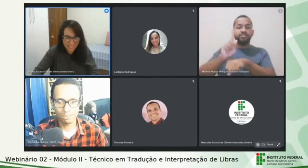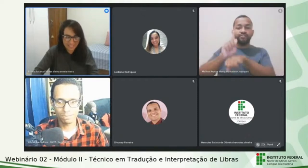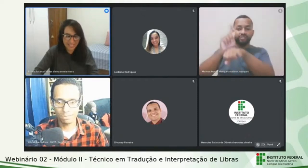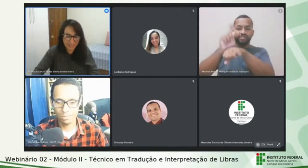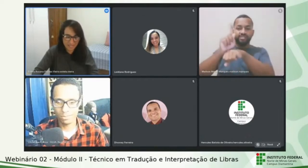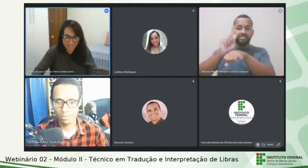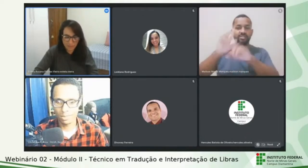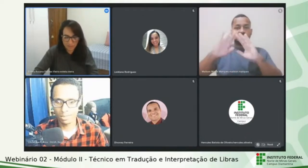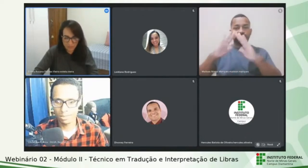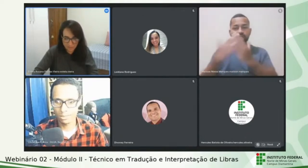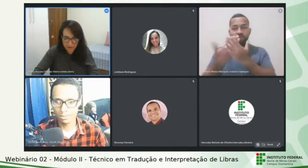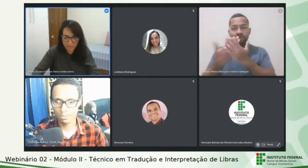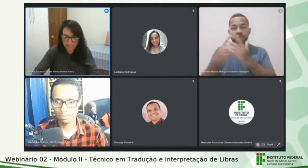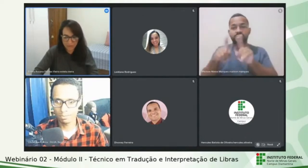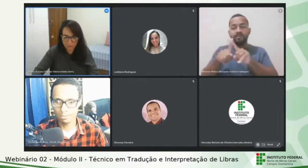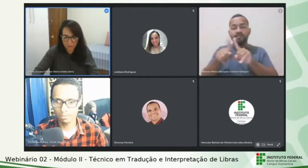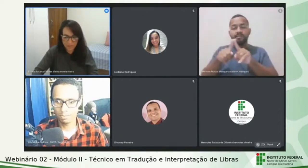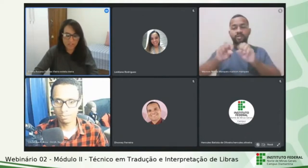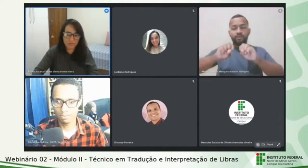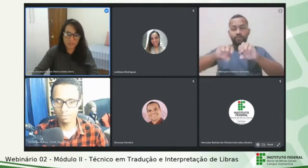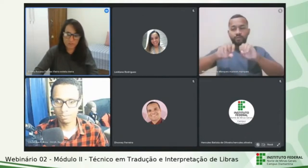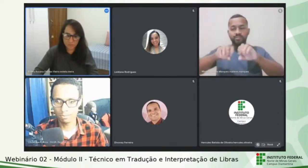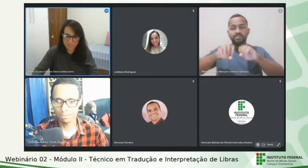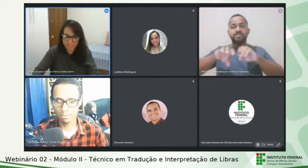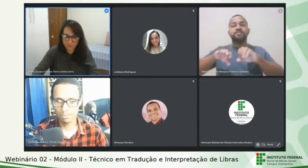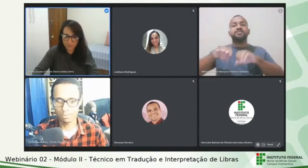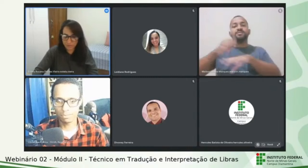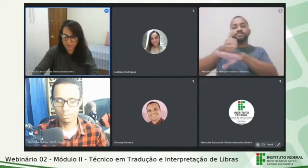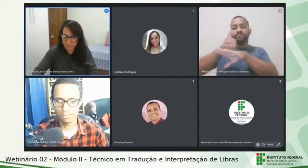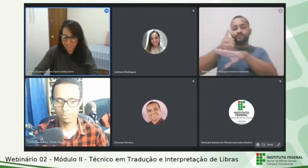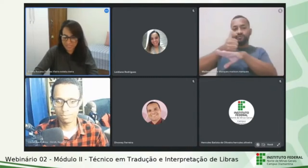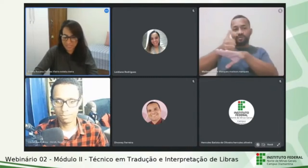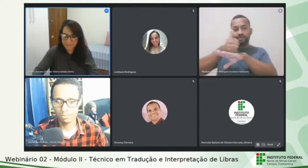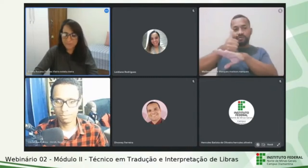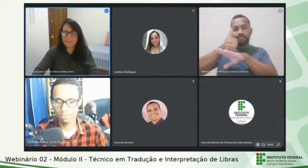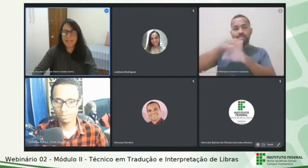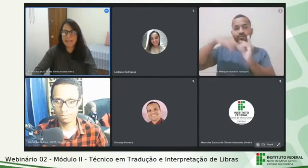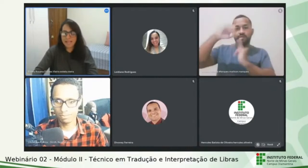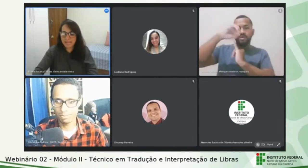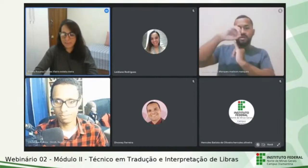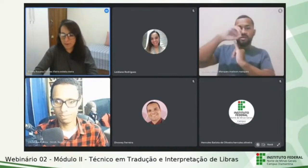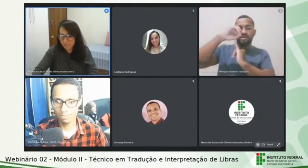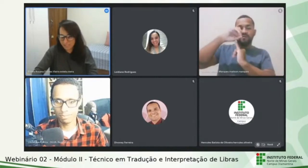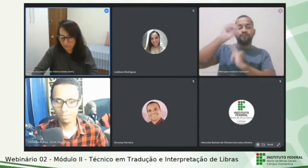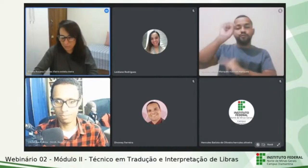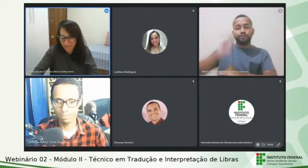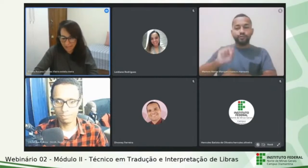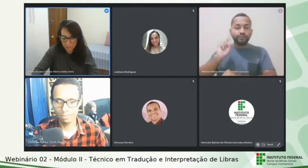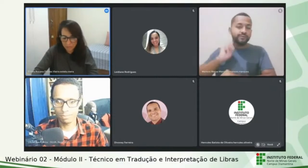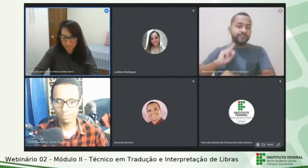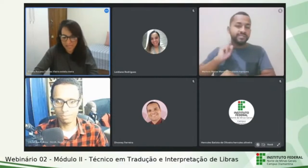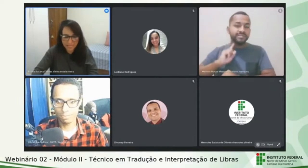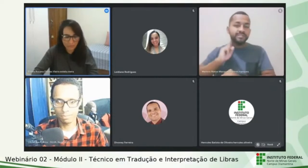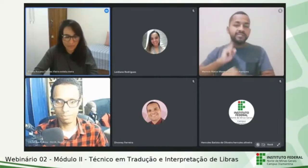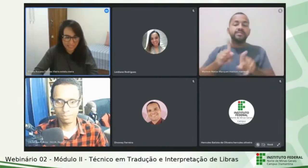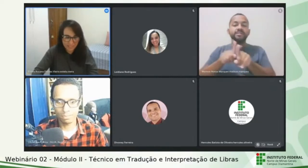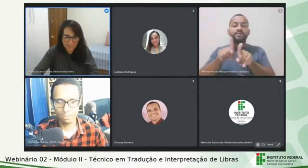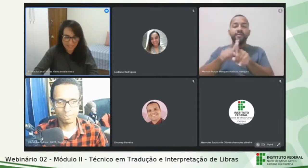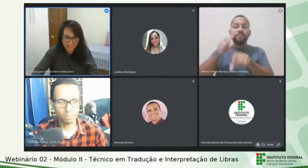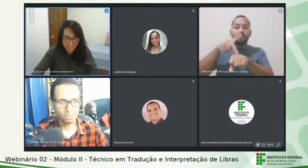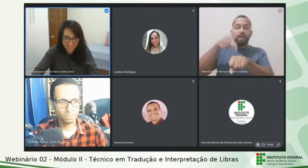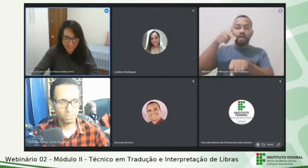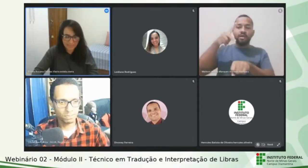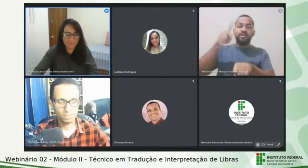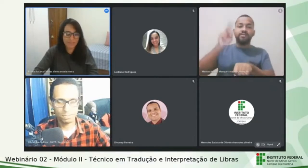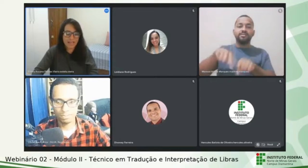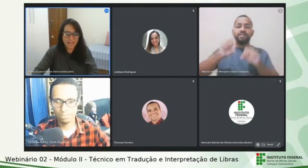em docência na educação profissional e tecnológica do Instituto Federal do Sul de Minas. Ele é pós-graduado em educação